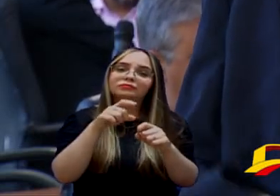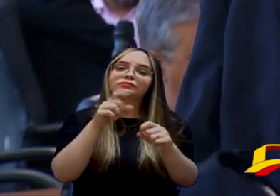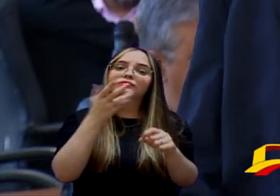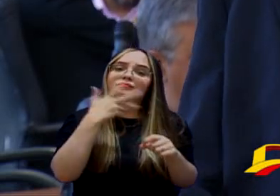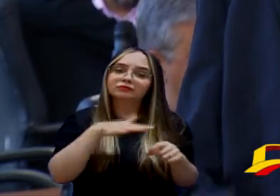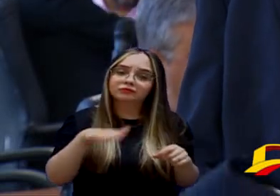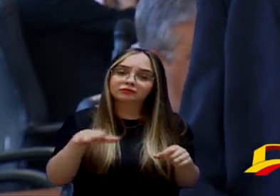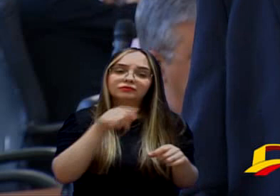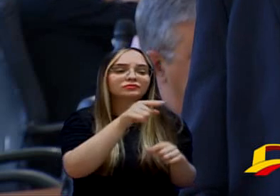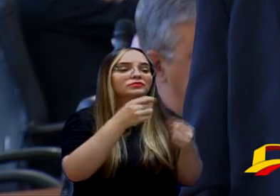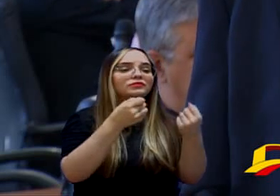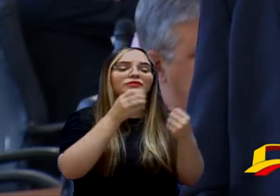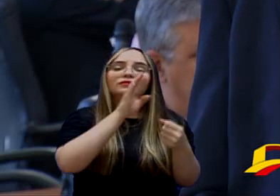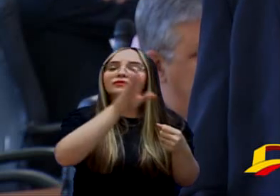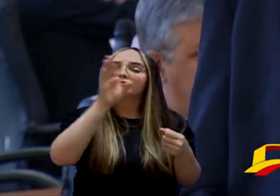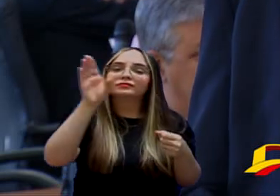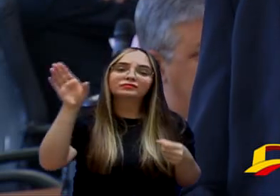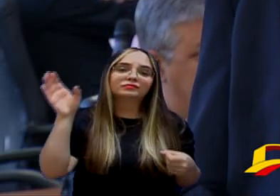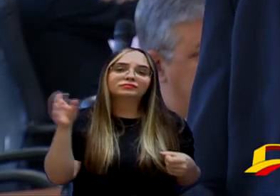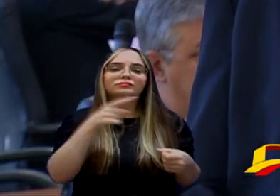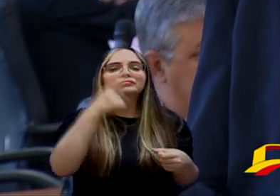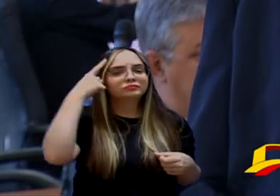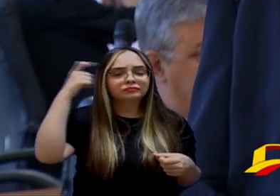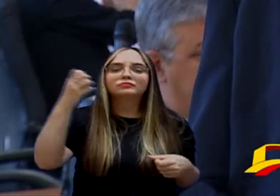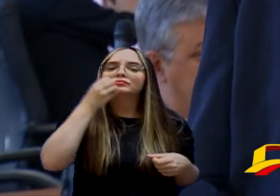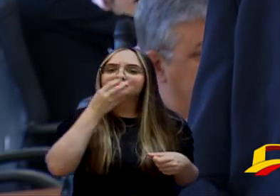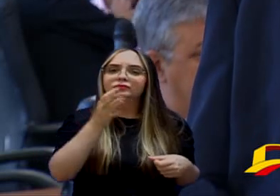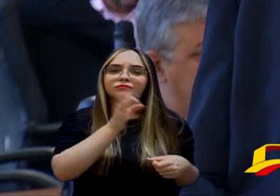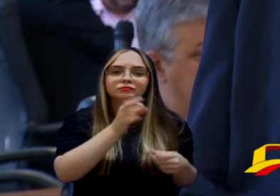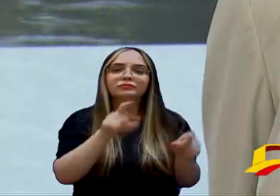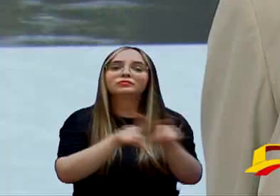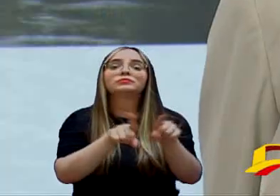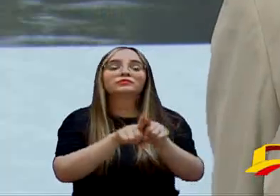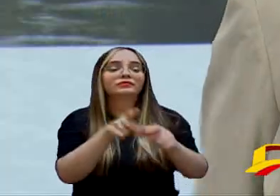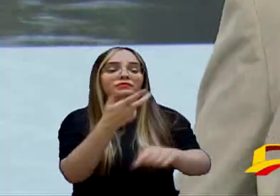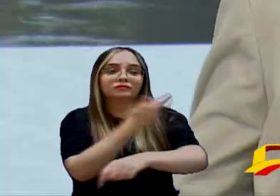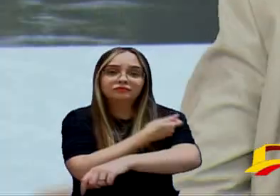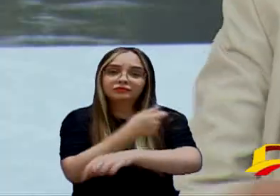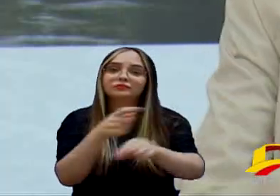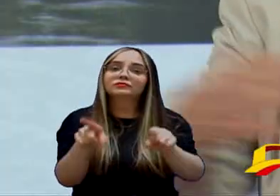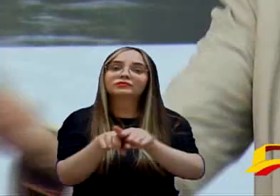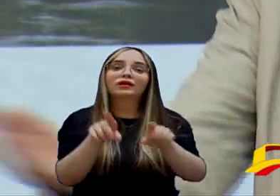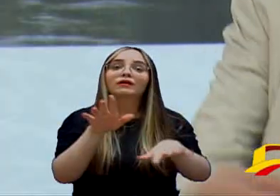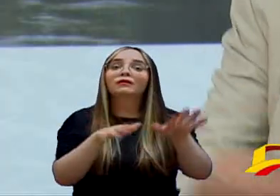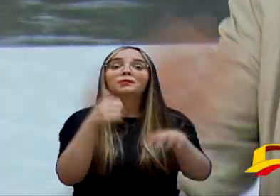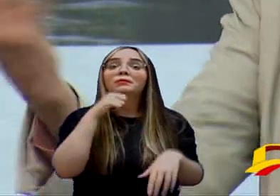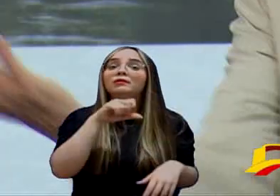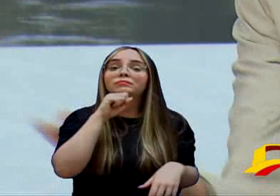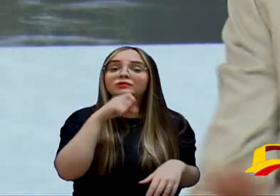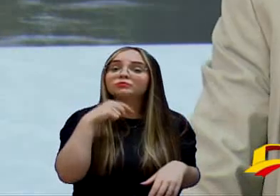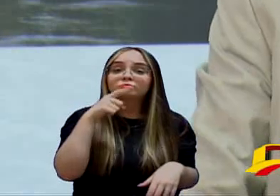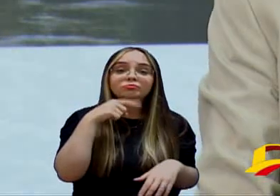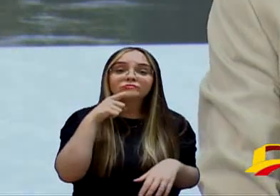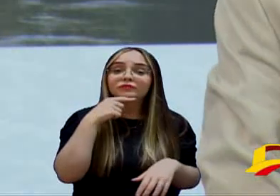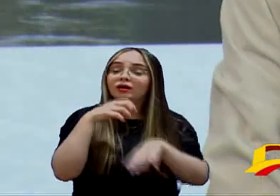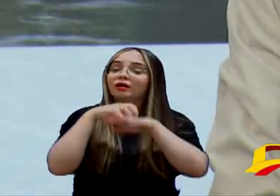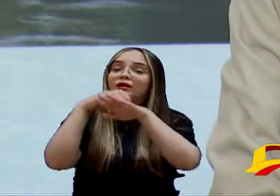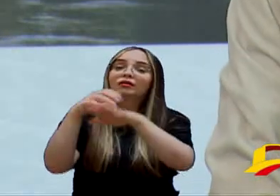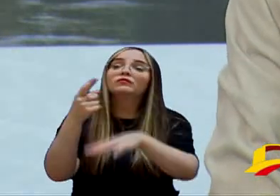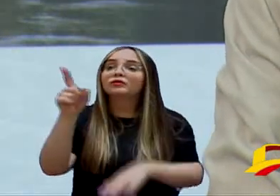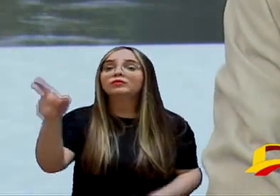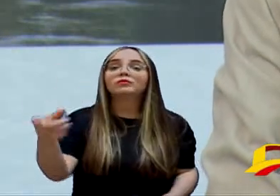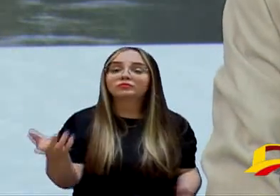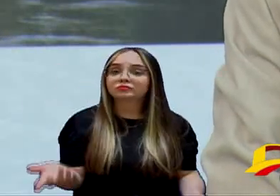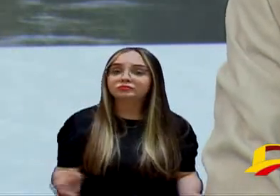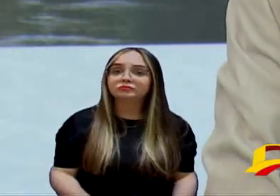e faça rodar na cidade vacinação por exemplo a mãe não tem como levar imagina o